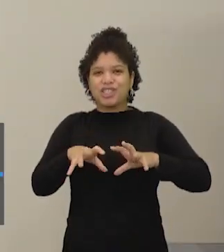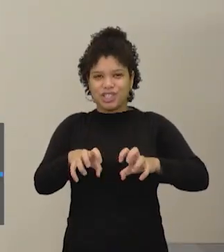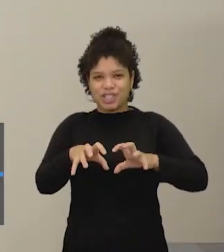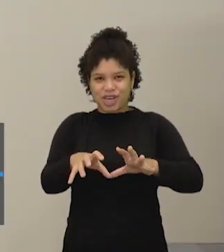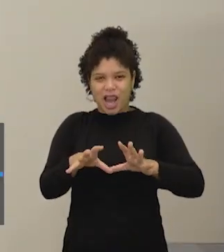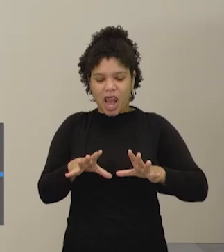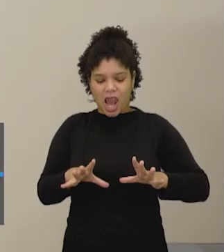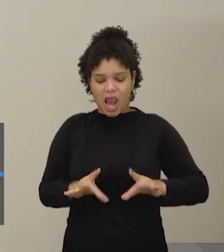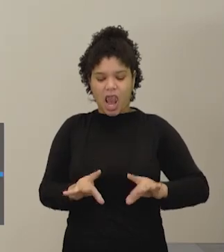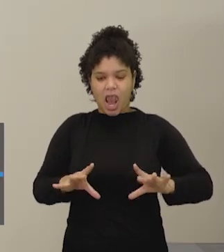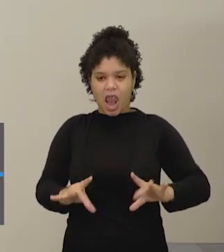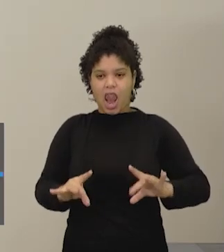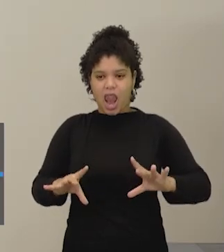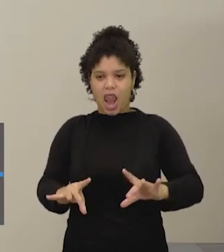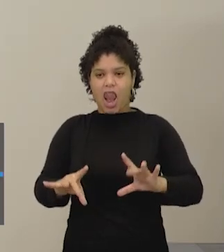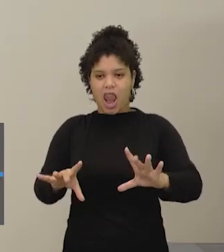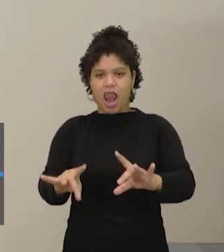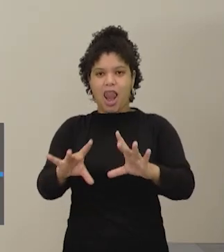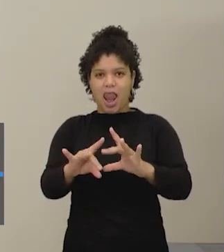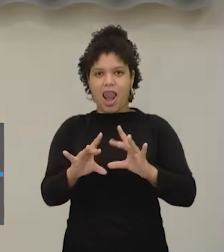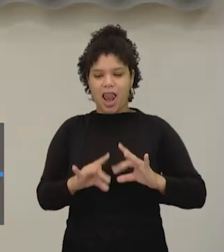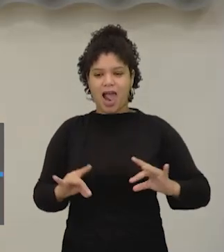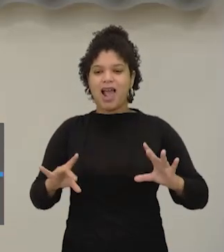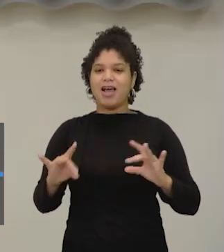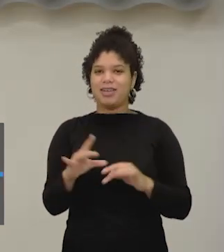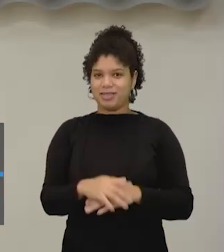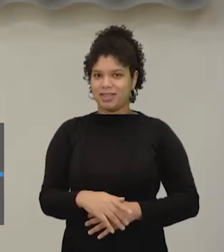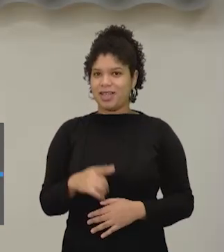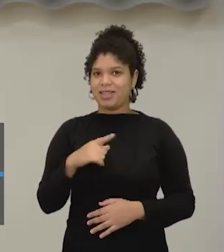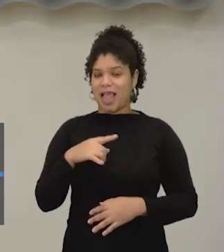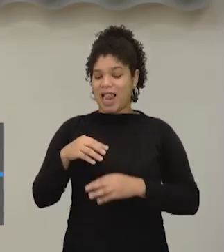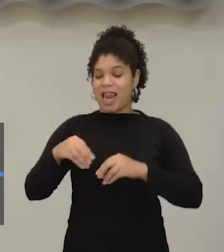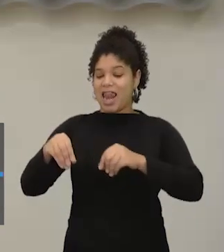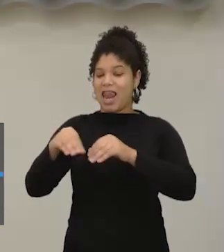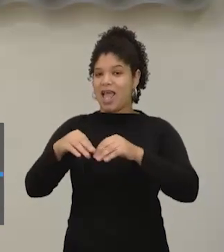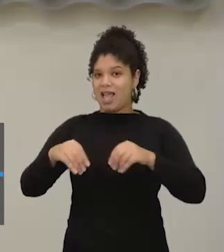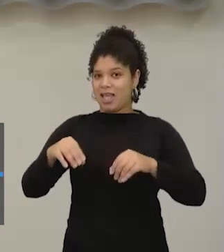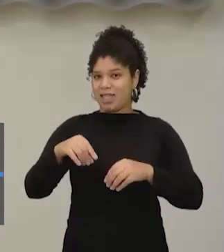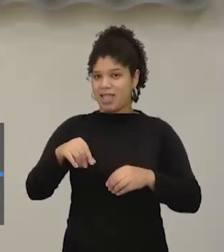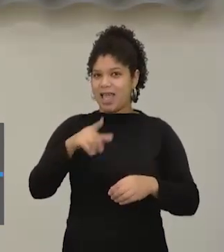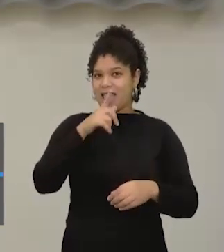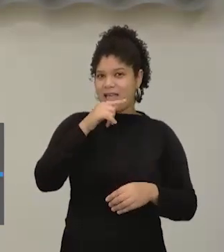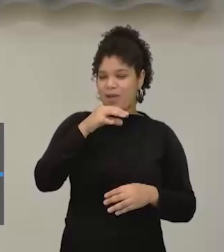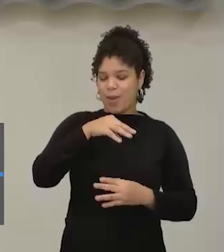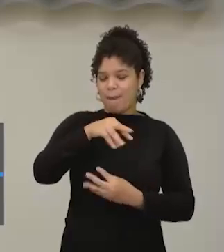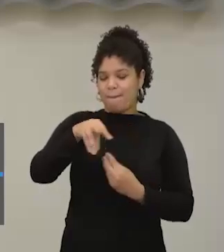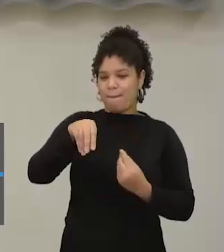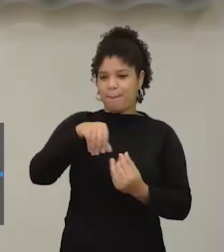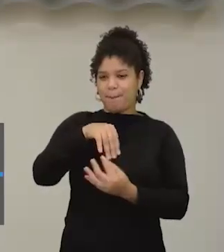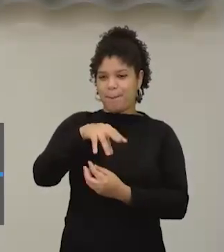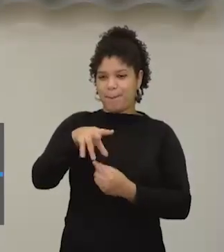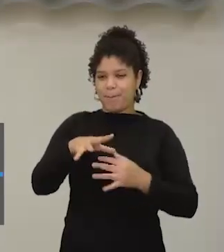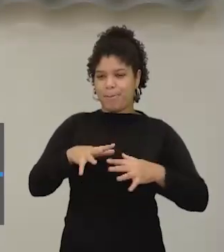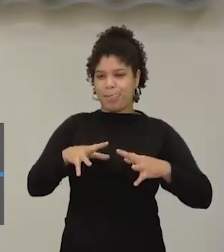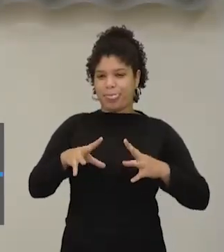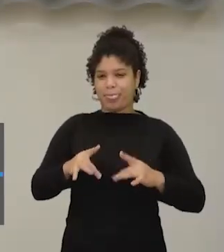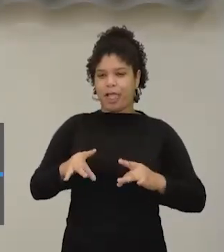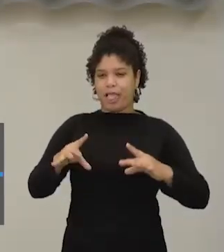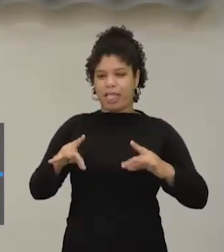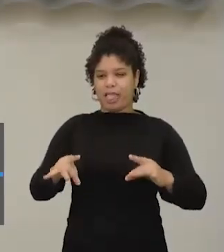com argila. Ai, delícia, também gosto. Bem gostoso. Eu lembro que às vezes eu ia nadar no